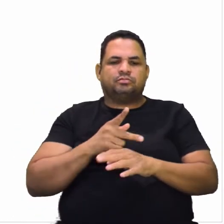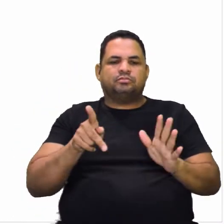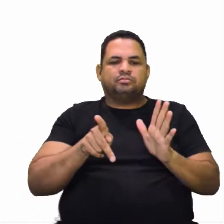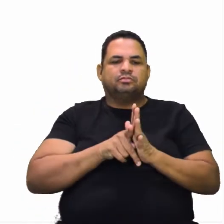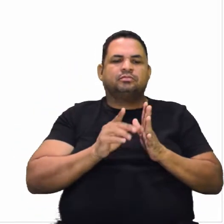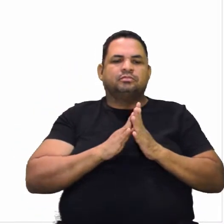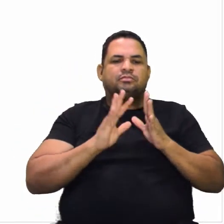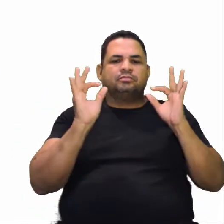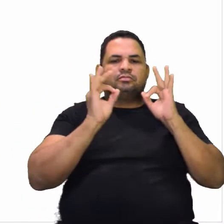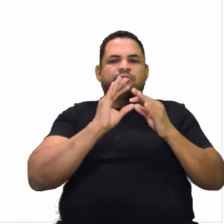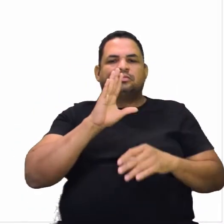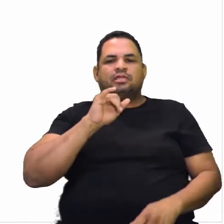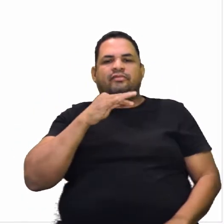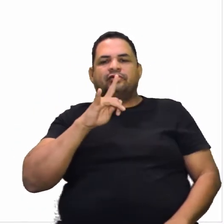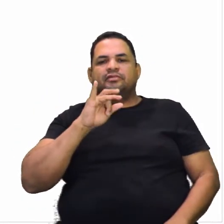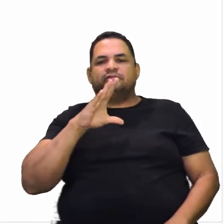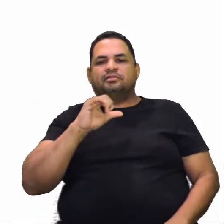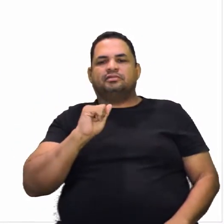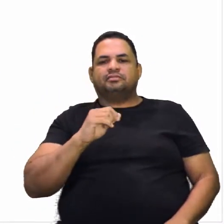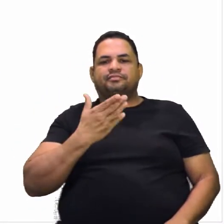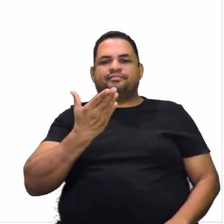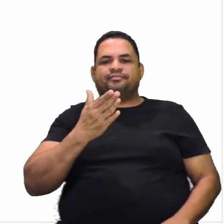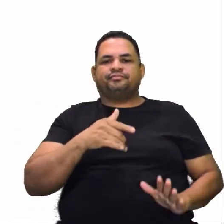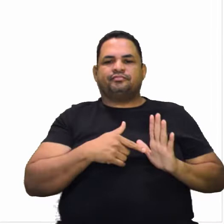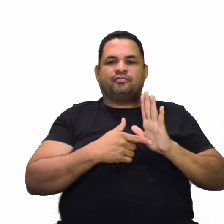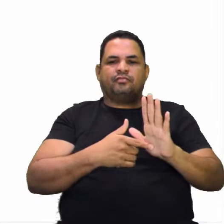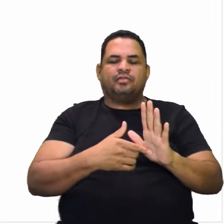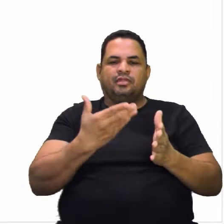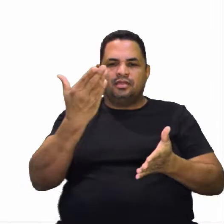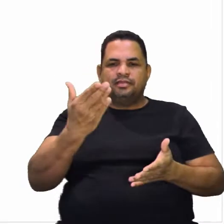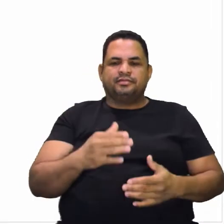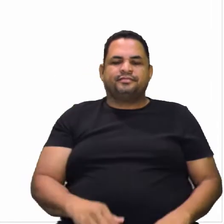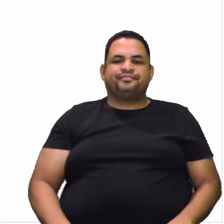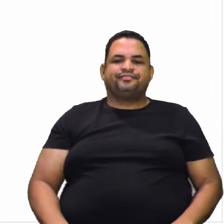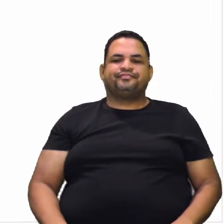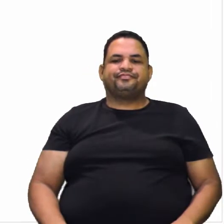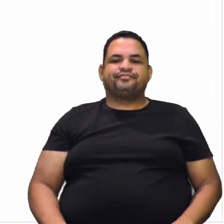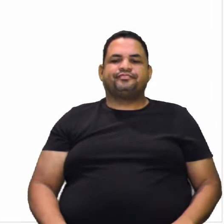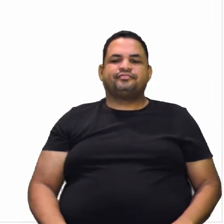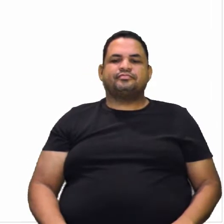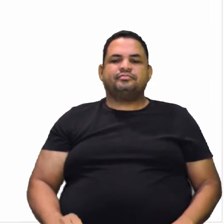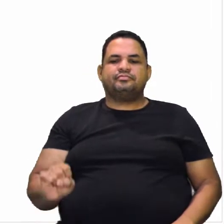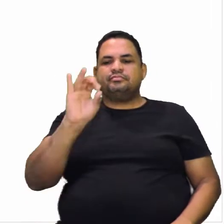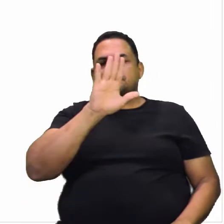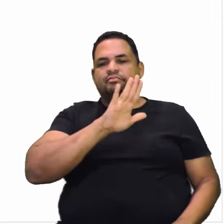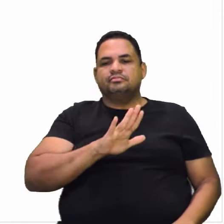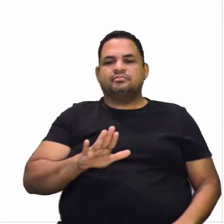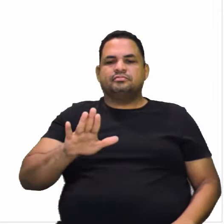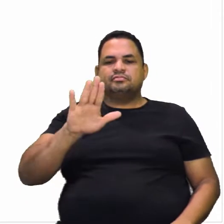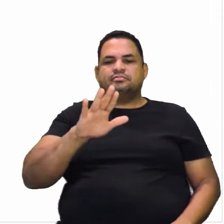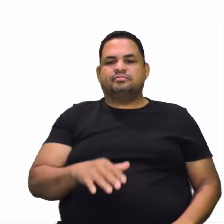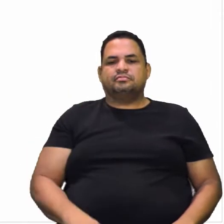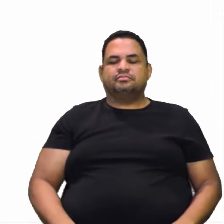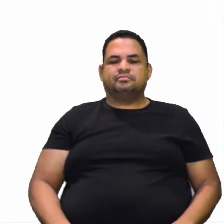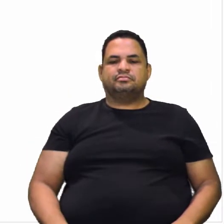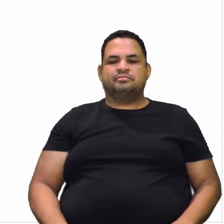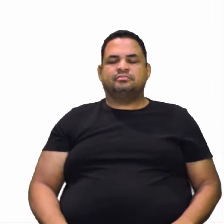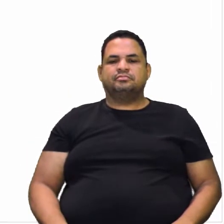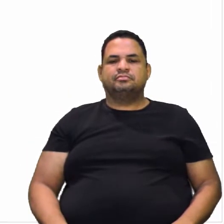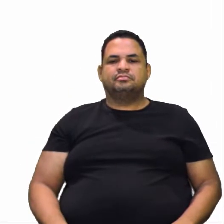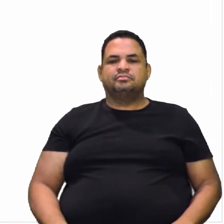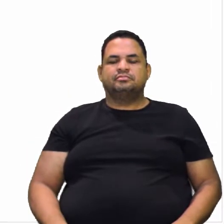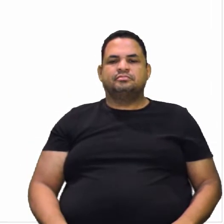Ai, Afrodite, aquela que eu mostrei para vocês ali na imagem anterior,